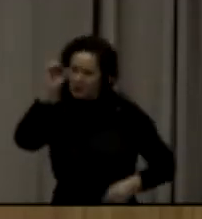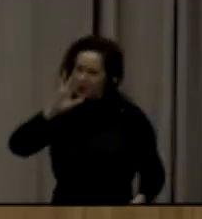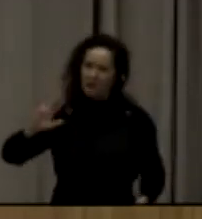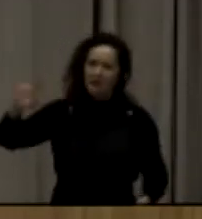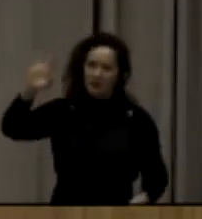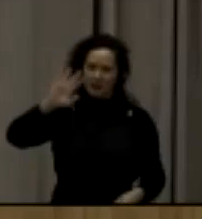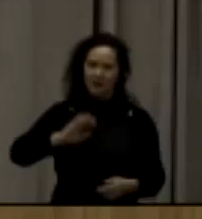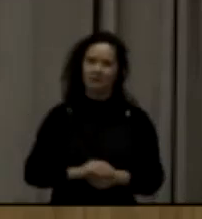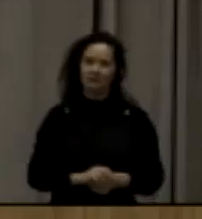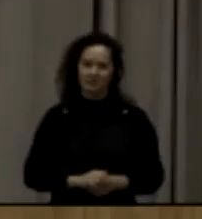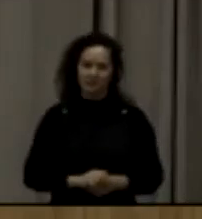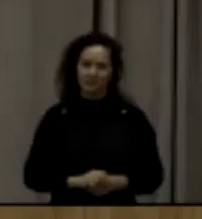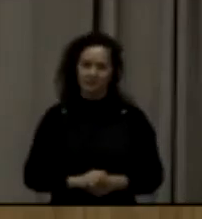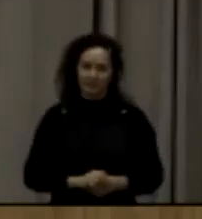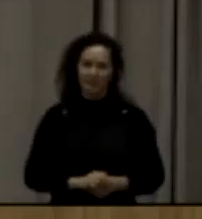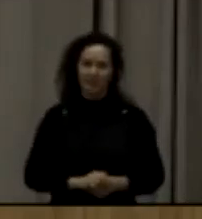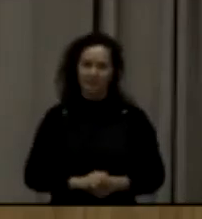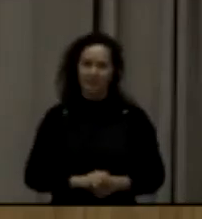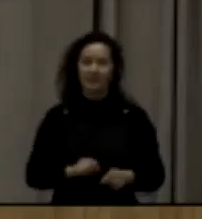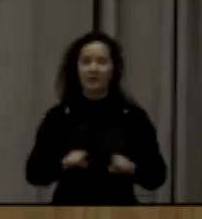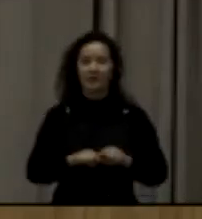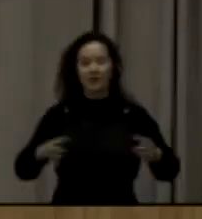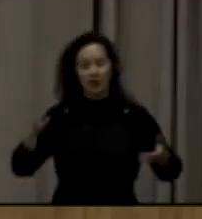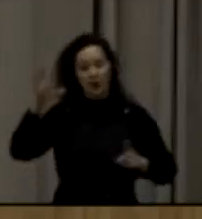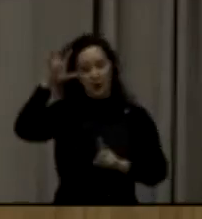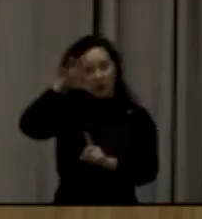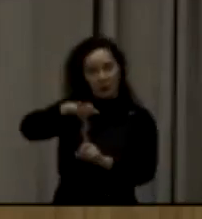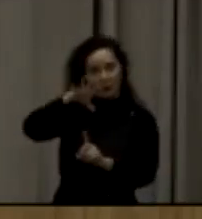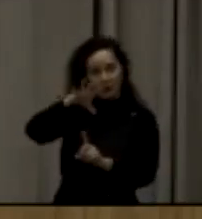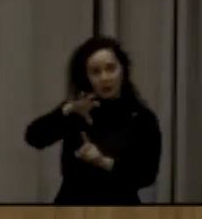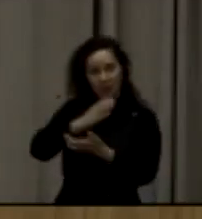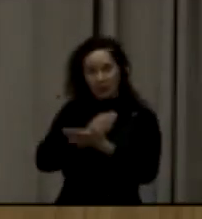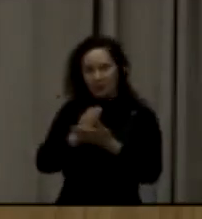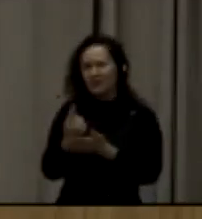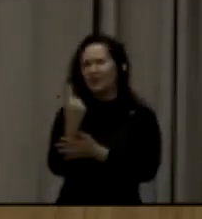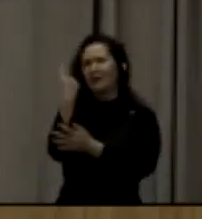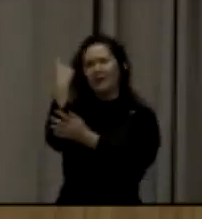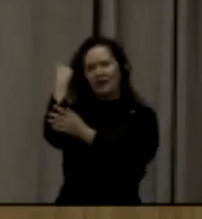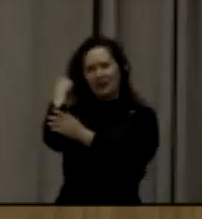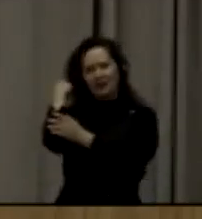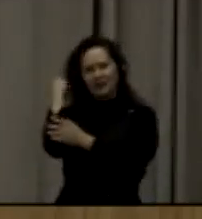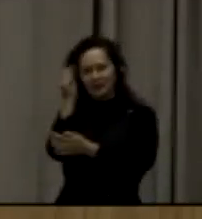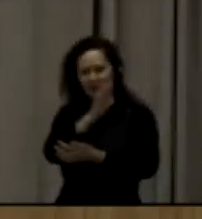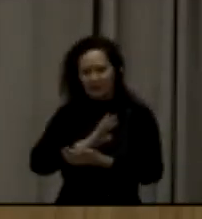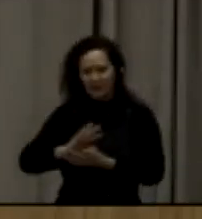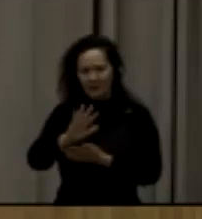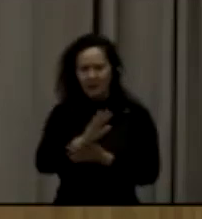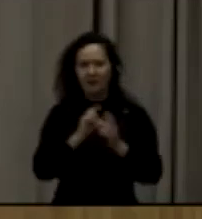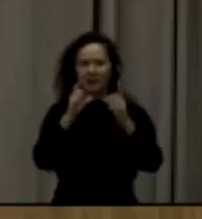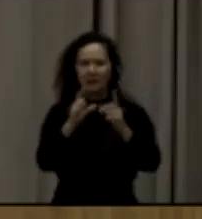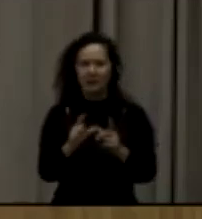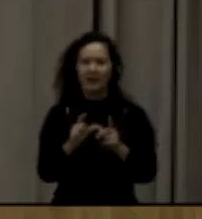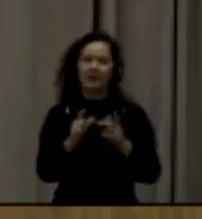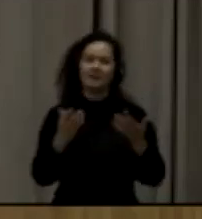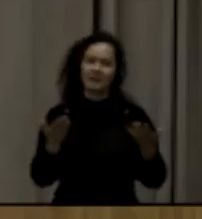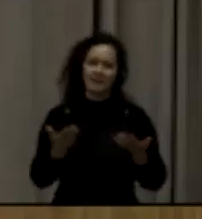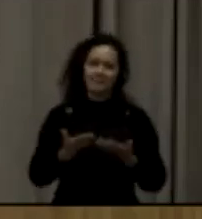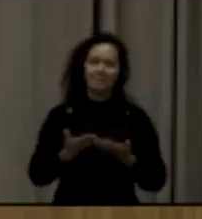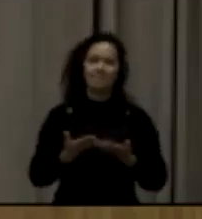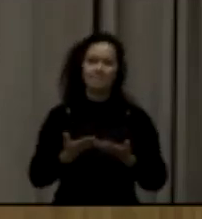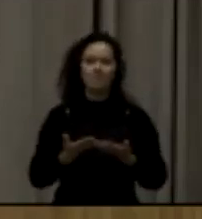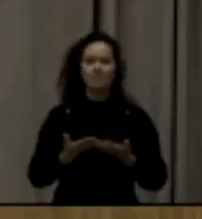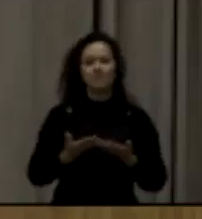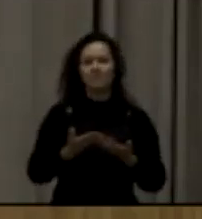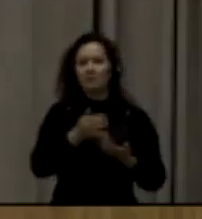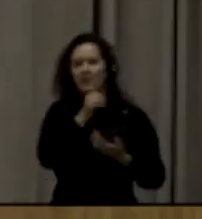geral e estão influenciadas já desde tão cedo para um ambiente totalmente, como